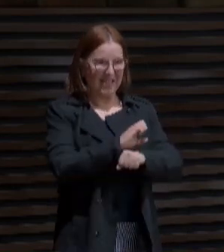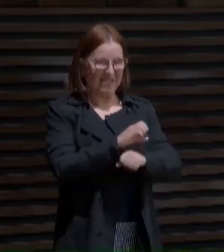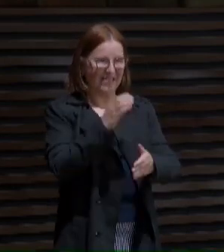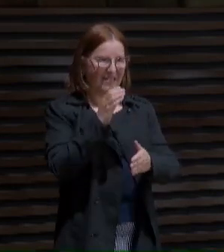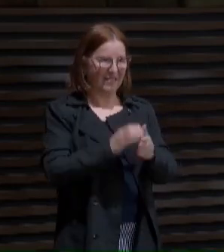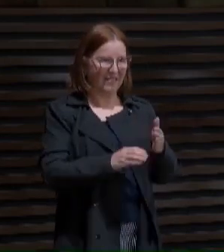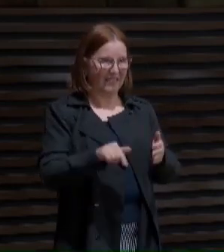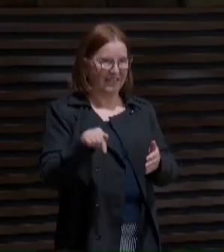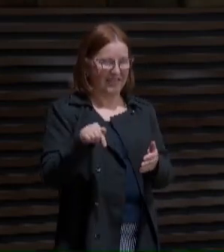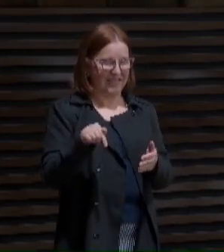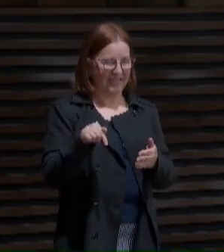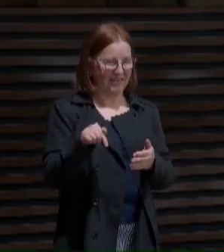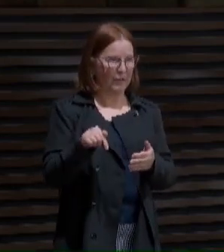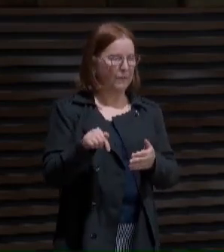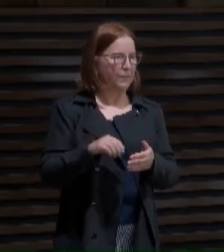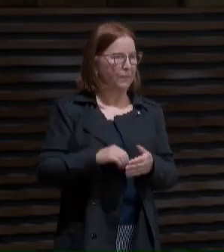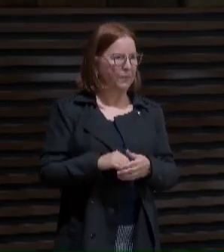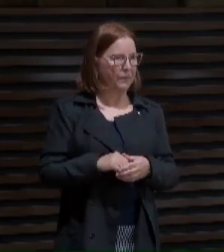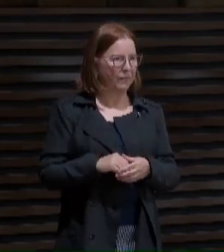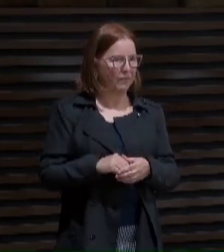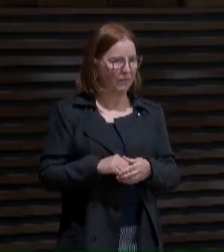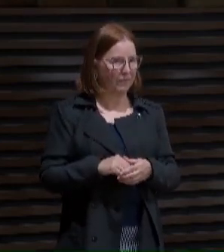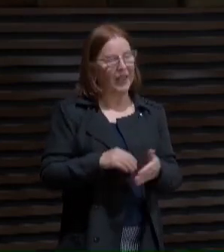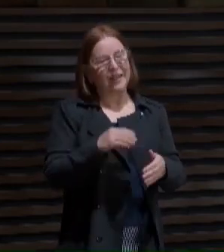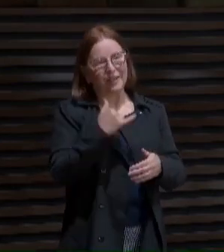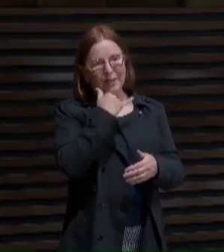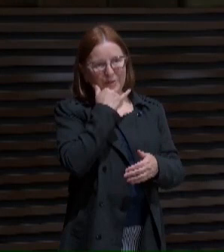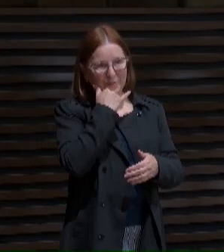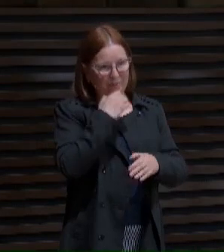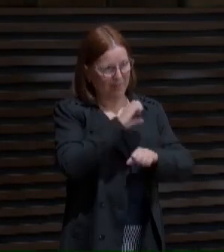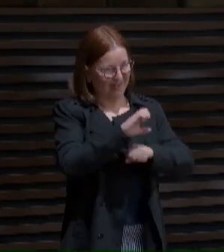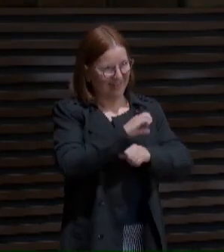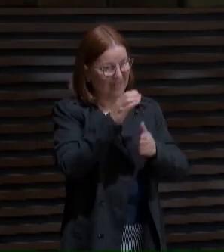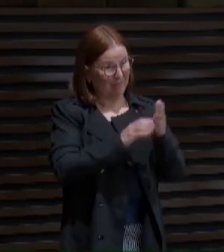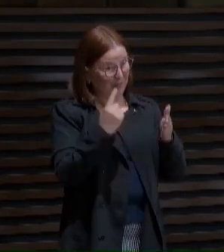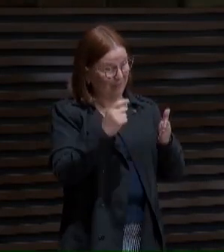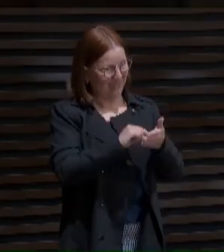colocasse na NVI. Por favor, Efésios 1, 7 na NVI.